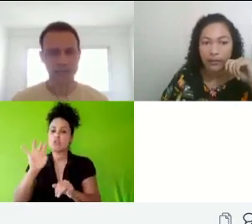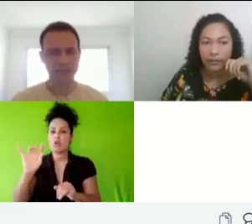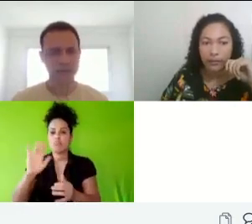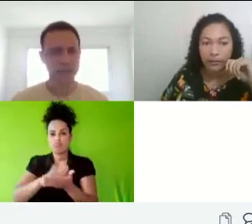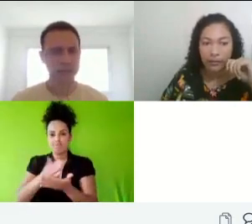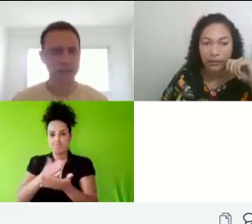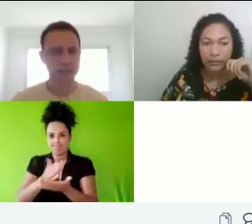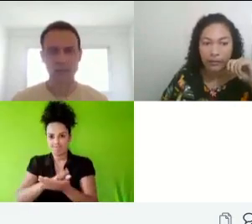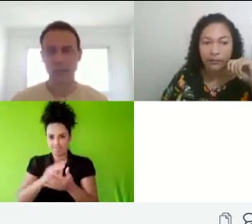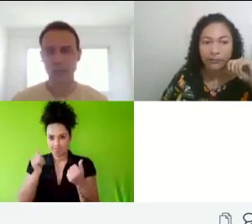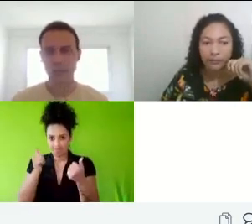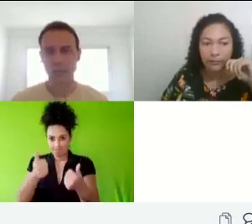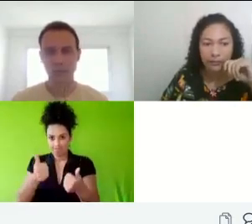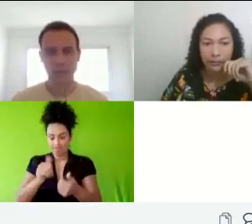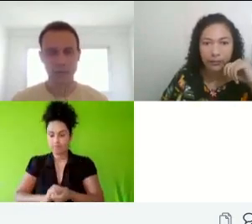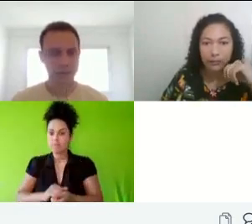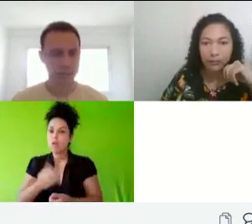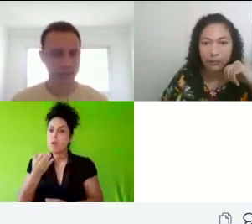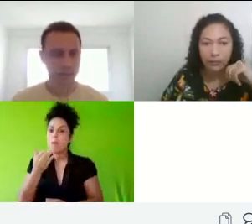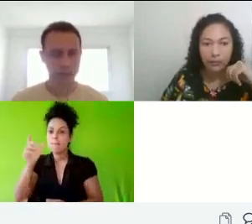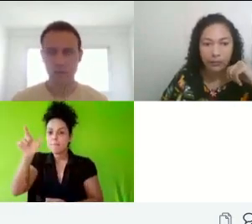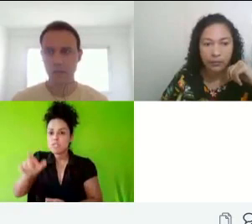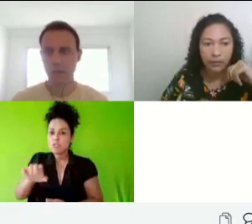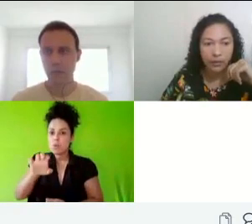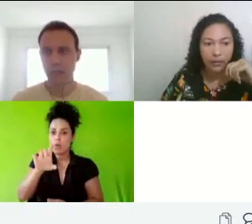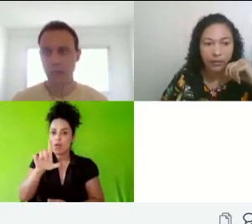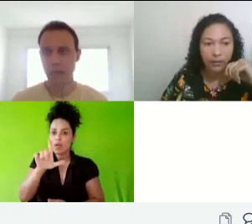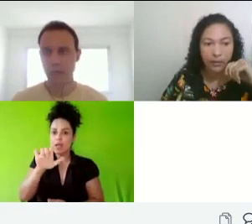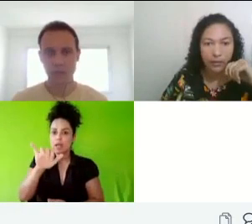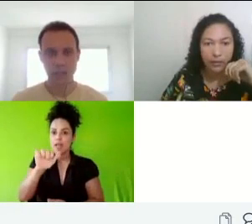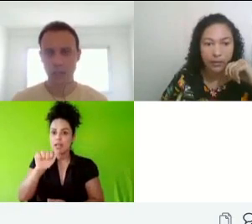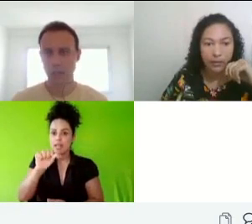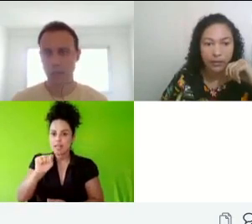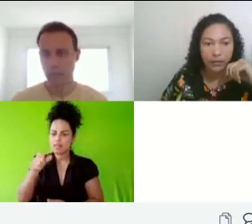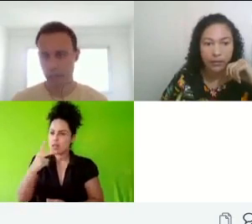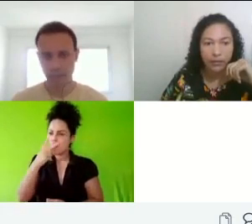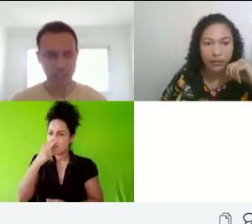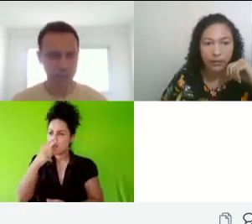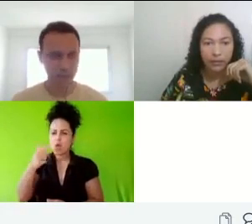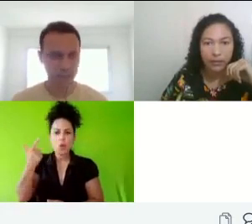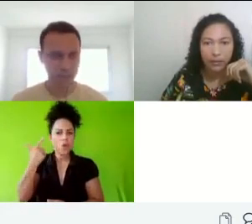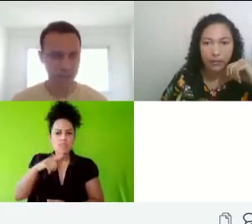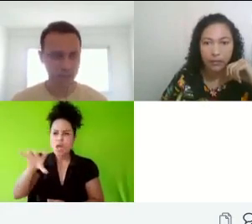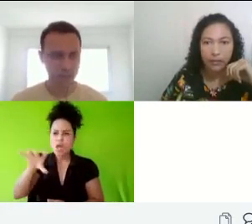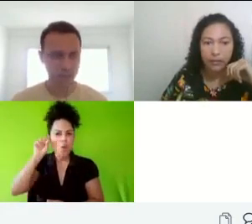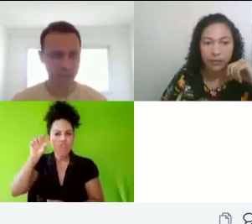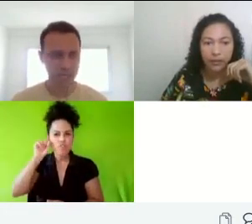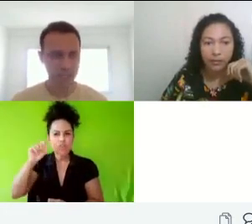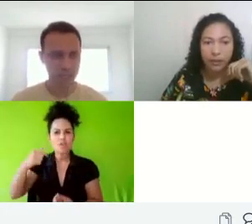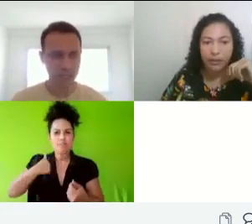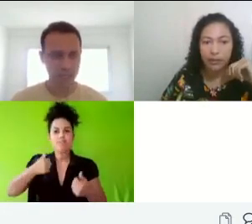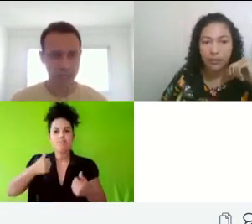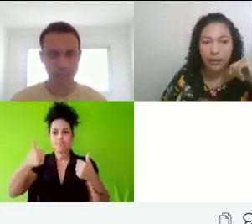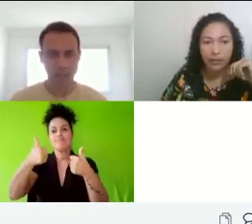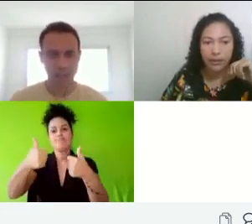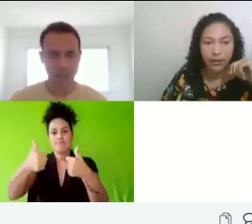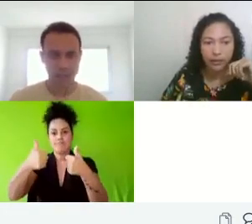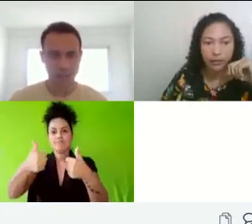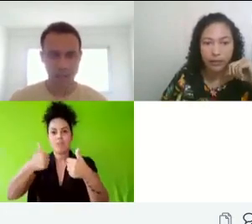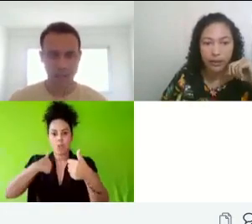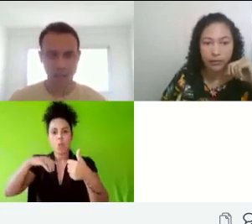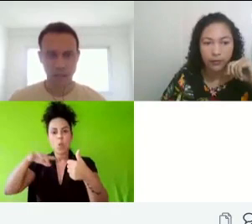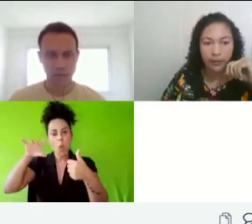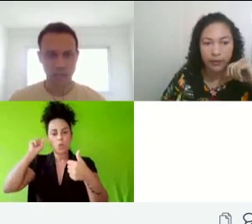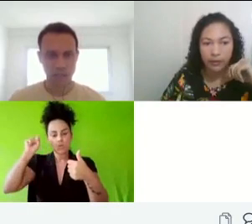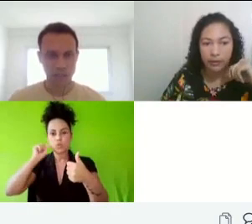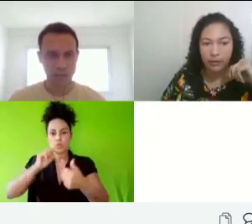O Elias está falando que não está te ouvindo, mas eu estou ouvindo. A Cláudia acho que está também, né? Tanto que ela deu Tem mais feedback. alguém? Será que não